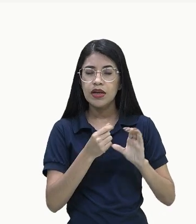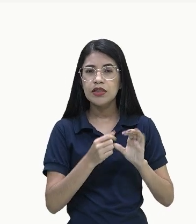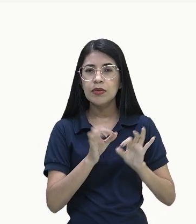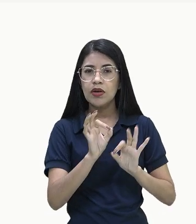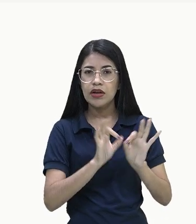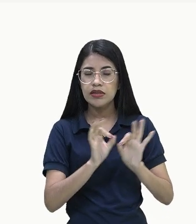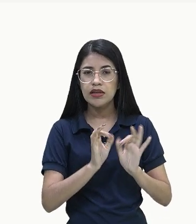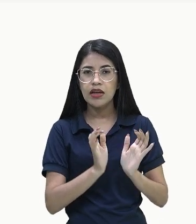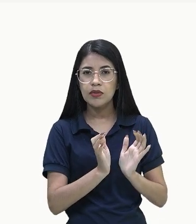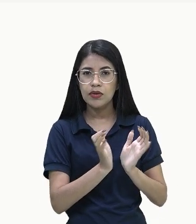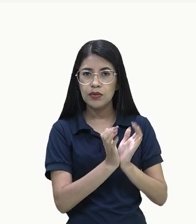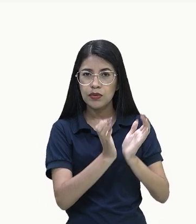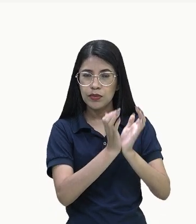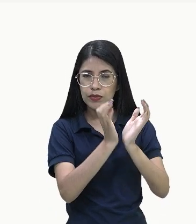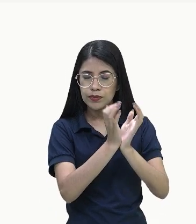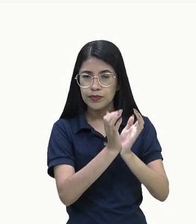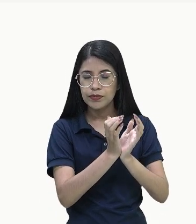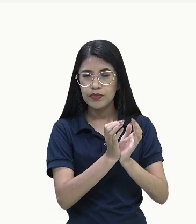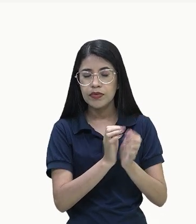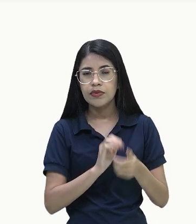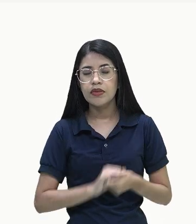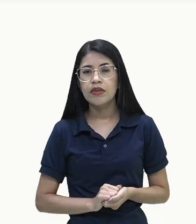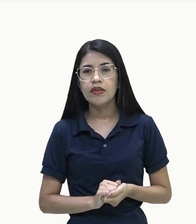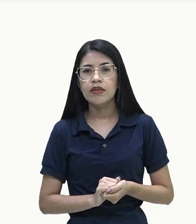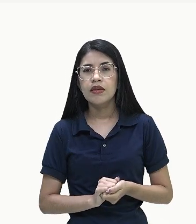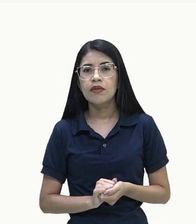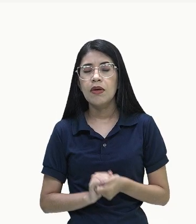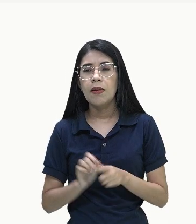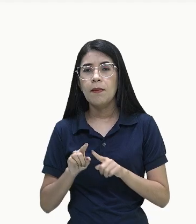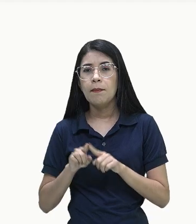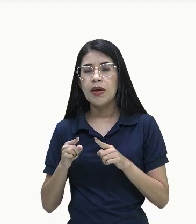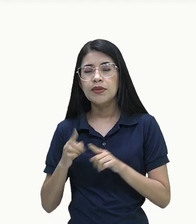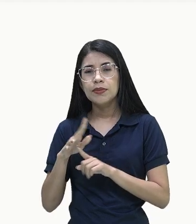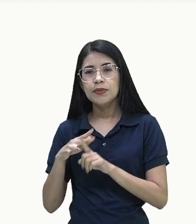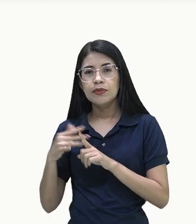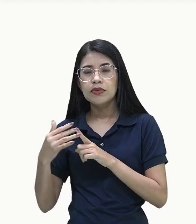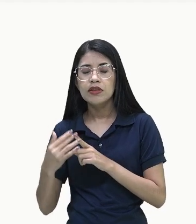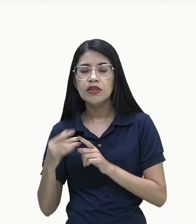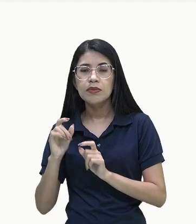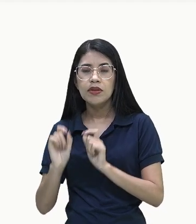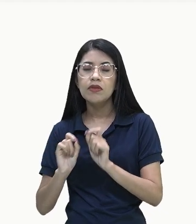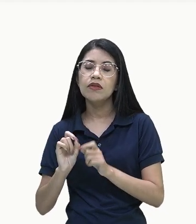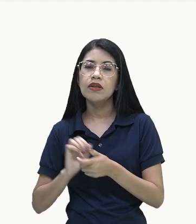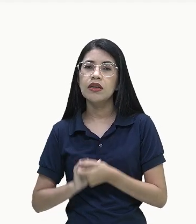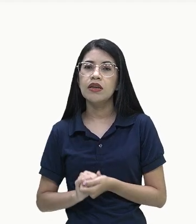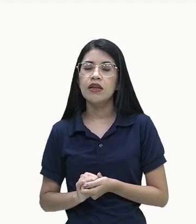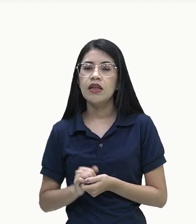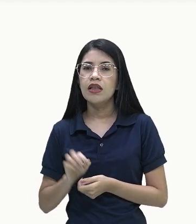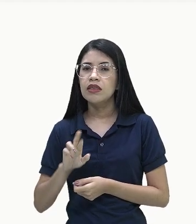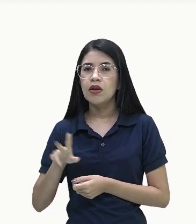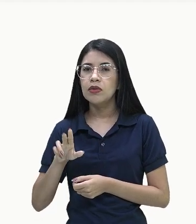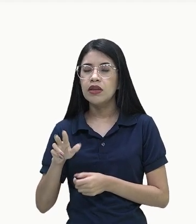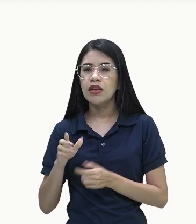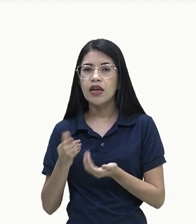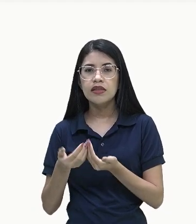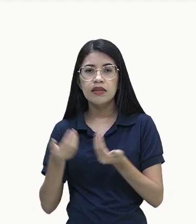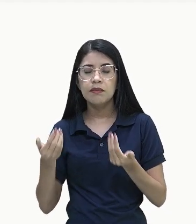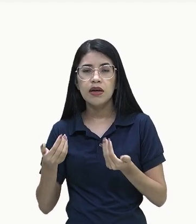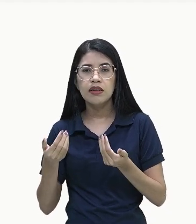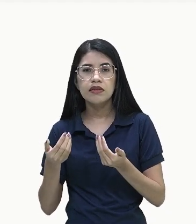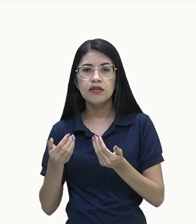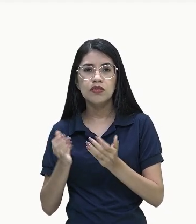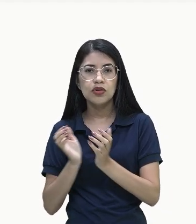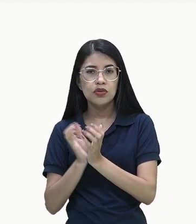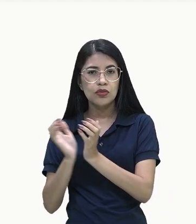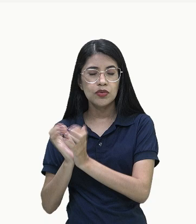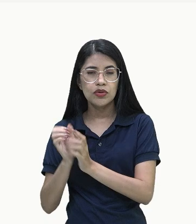em classes, né? No capitalismo, tá? No socialismo, a ideia é que a gente não tenha essa divisão da população em classes